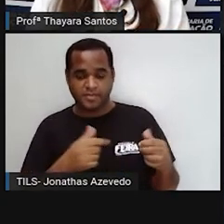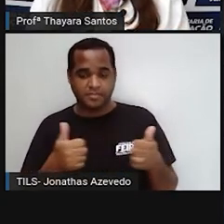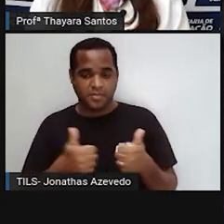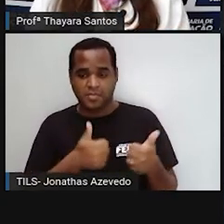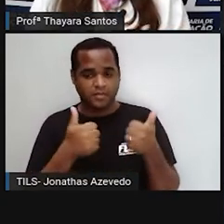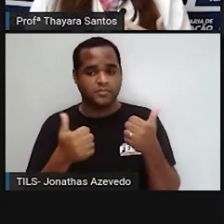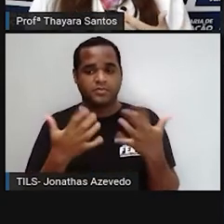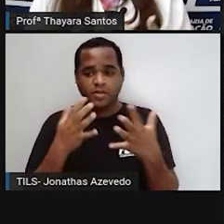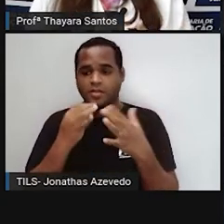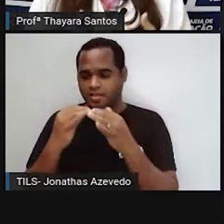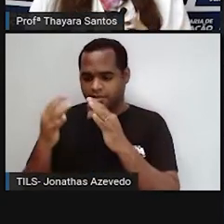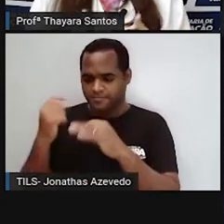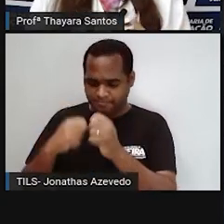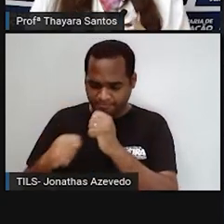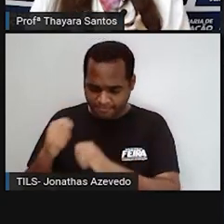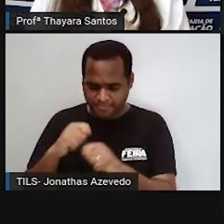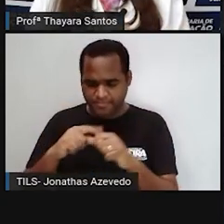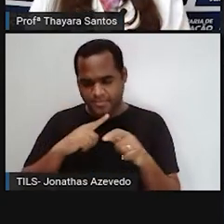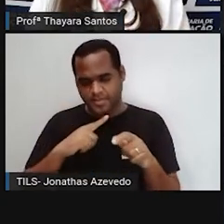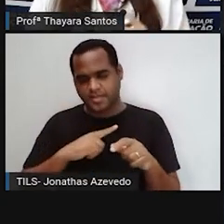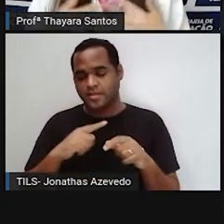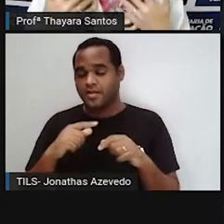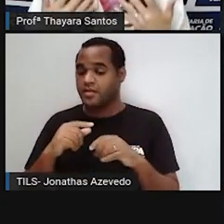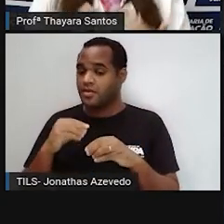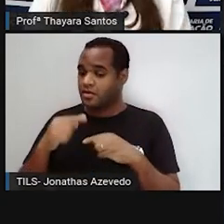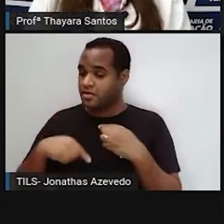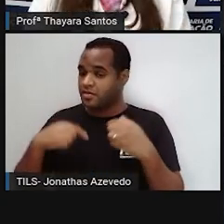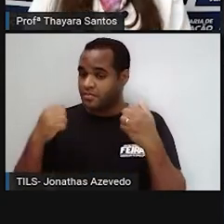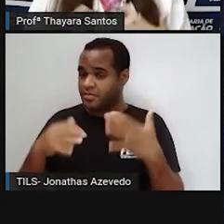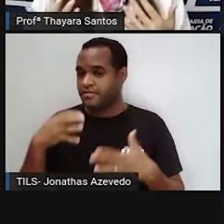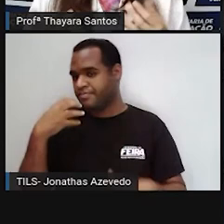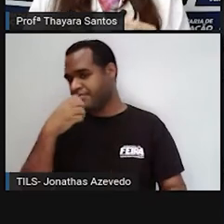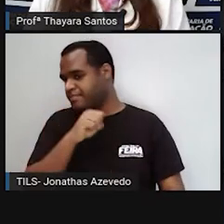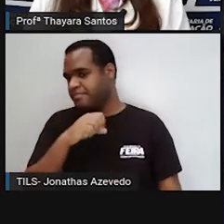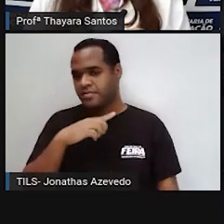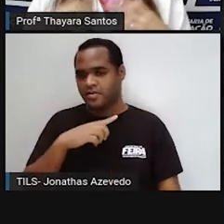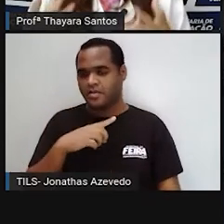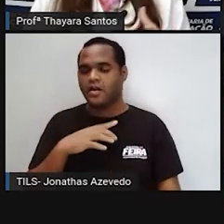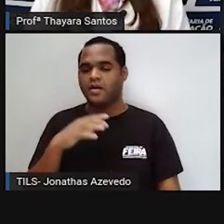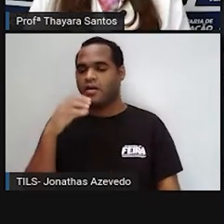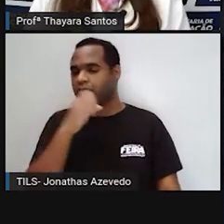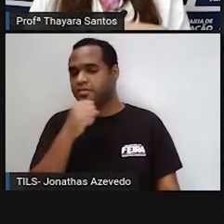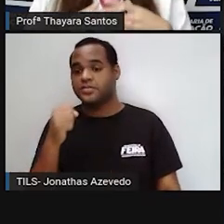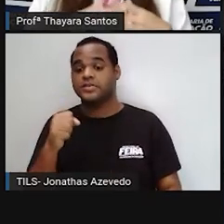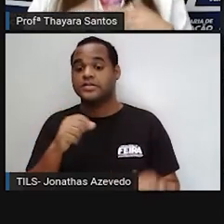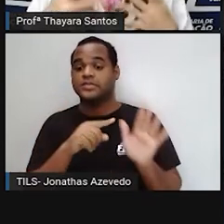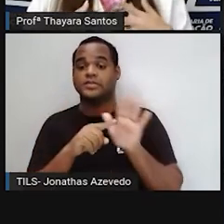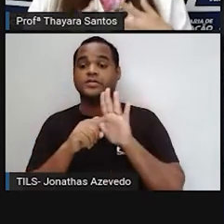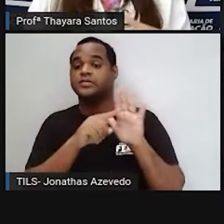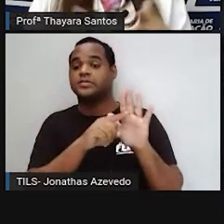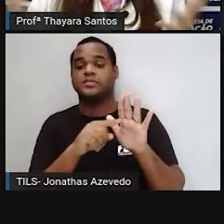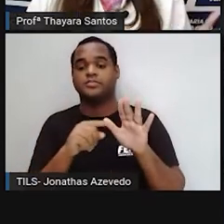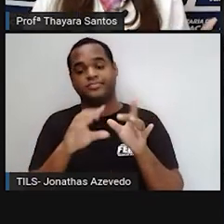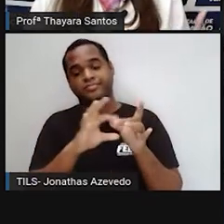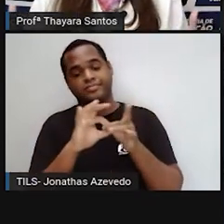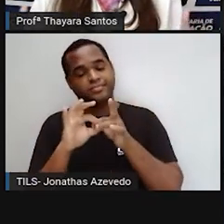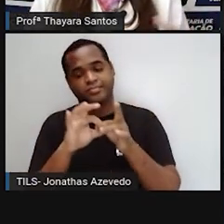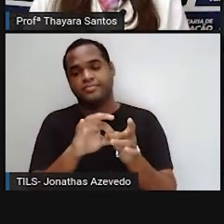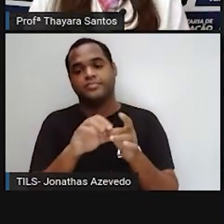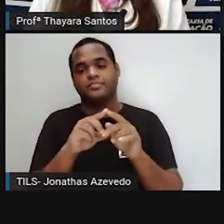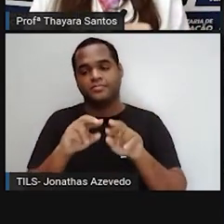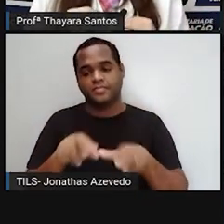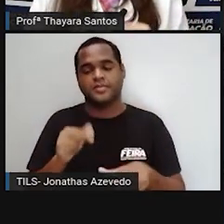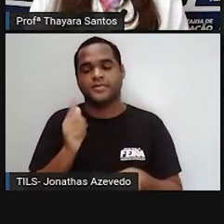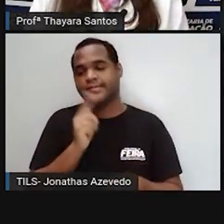economize energia. E esse tipo de reprodução, como ele é mais rápido, ele permite uma rápida colonização ali daquele